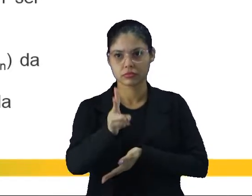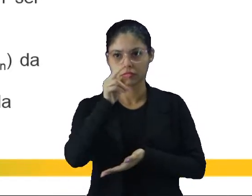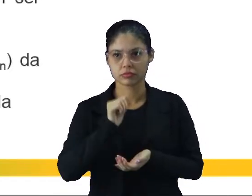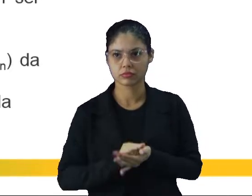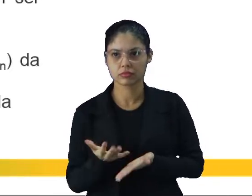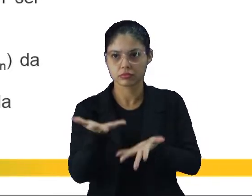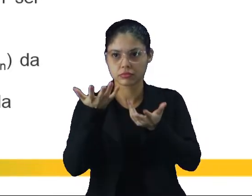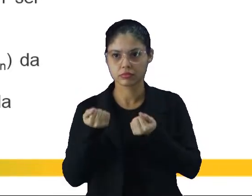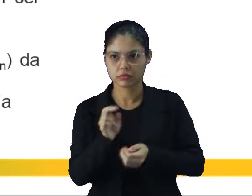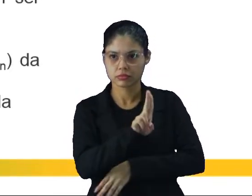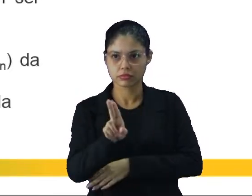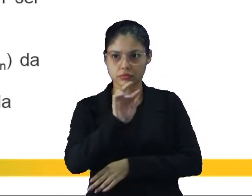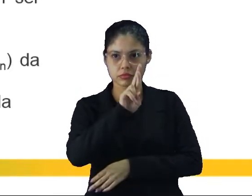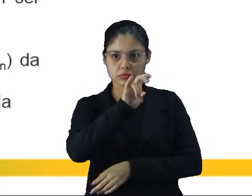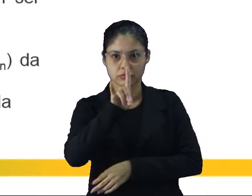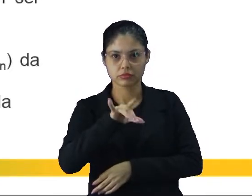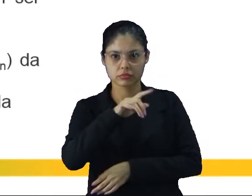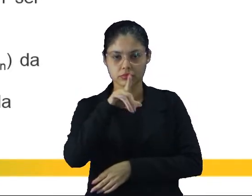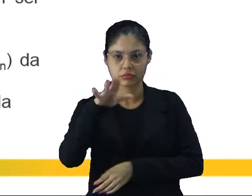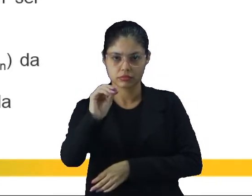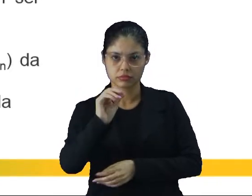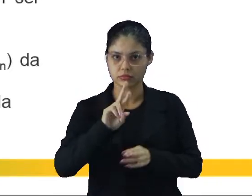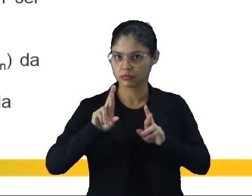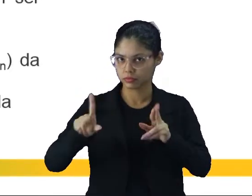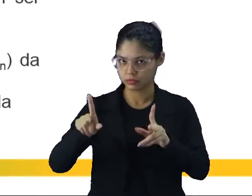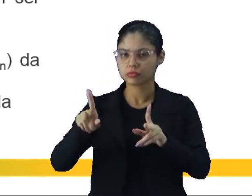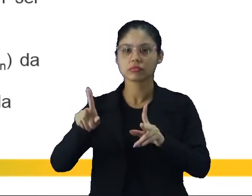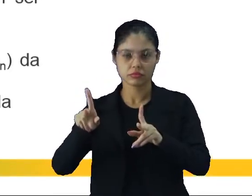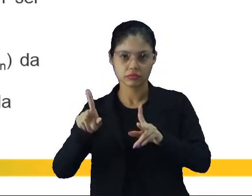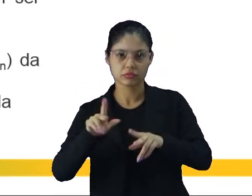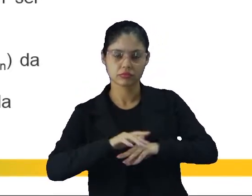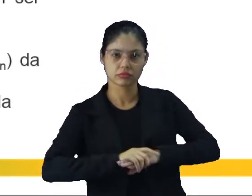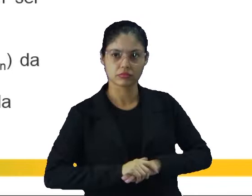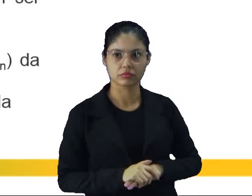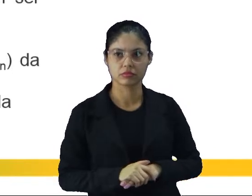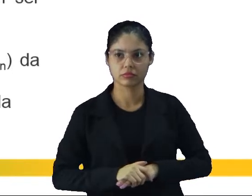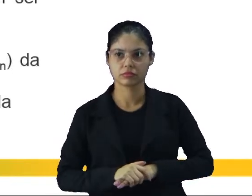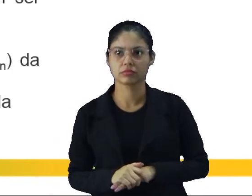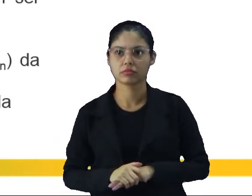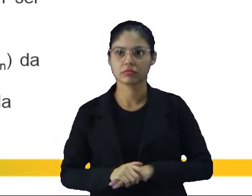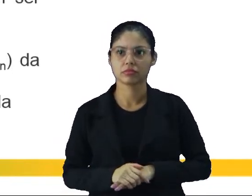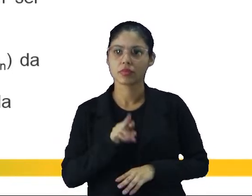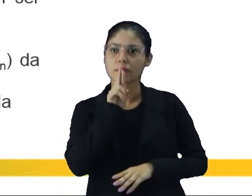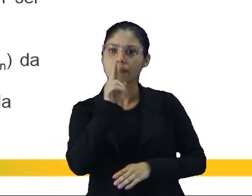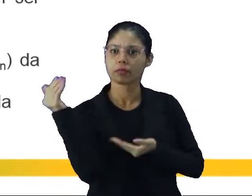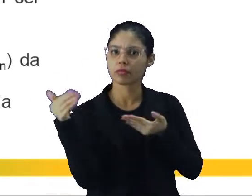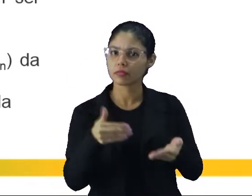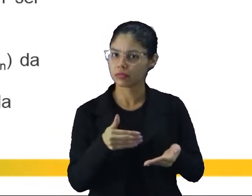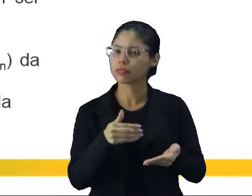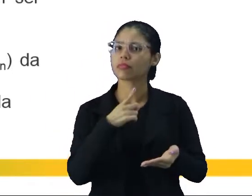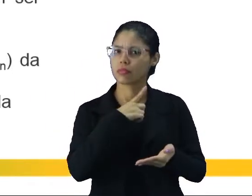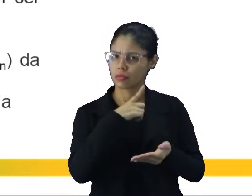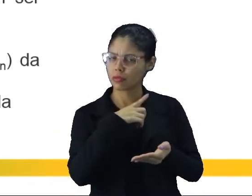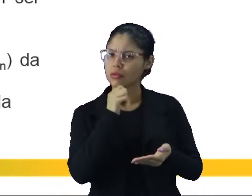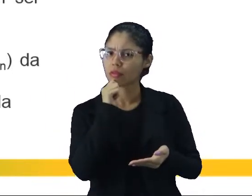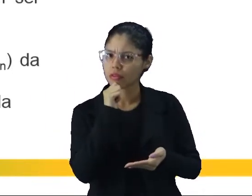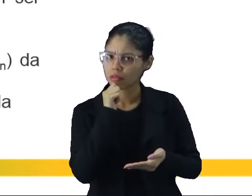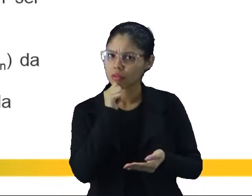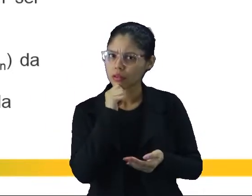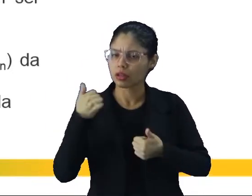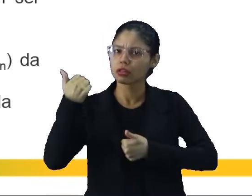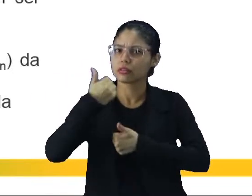valor constante. E essa diferença dessa constante recebe o nome de razão. Para me chegar na razão, você